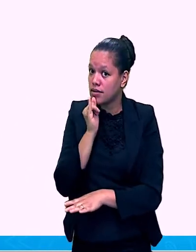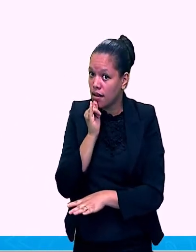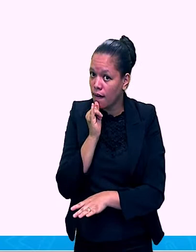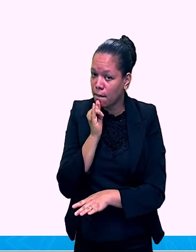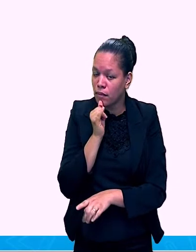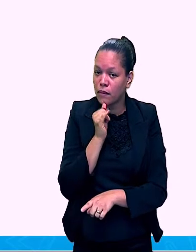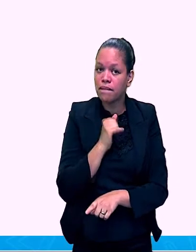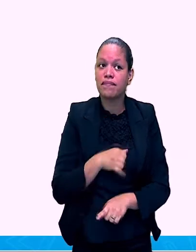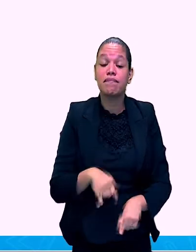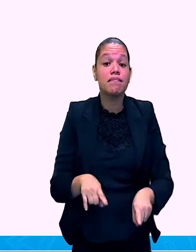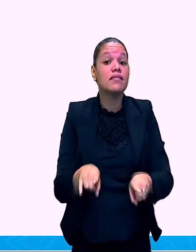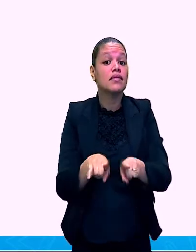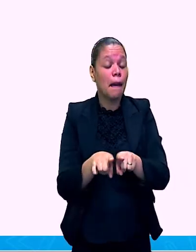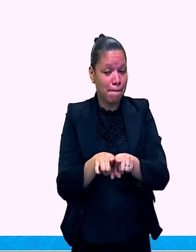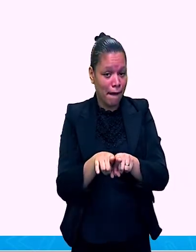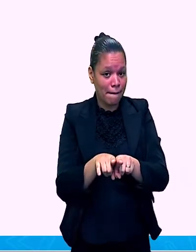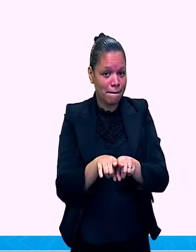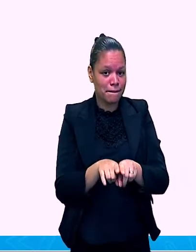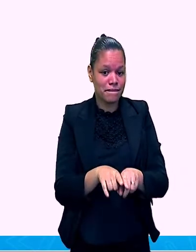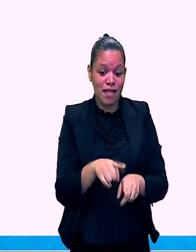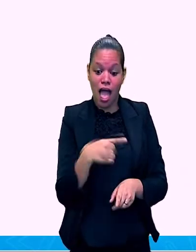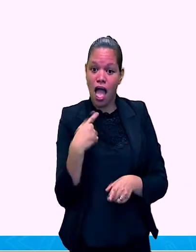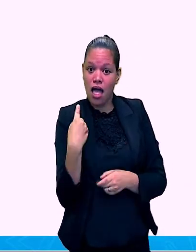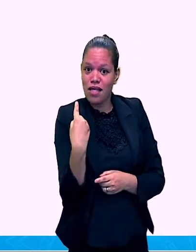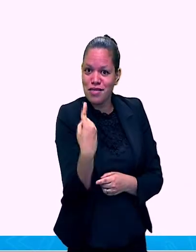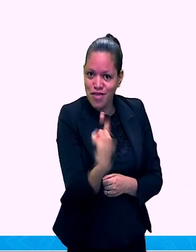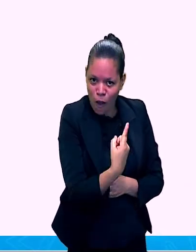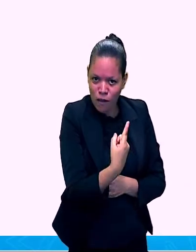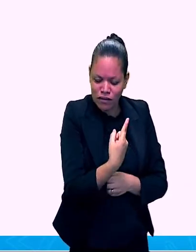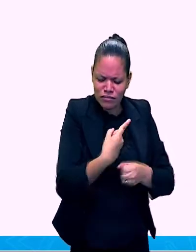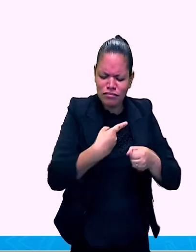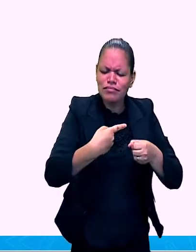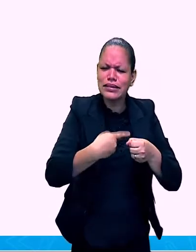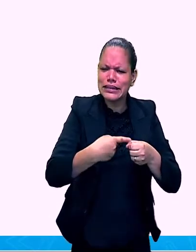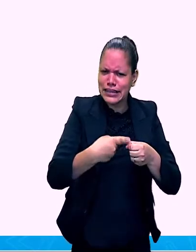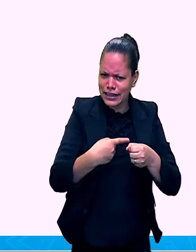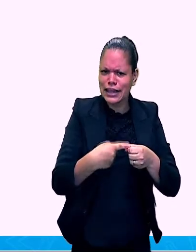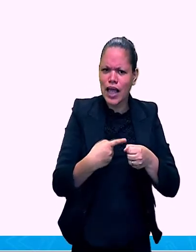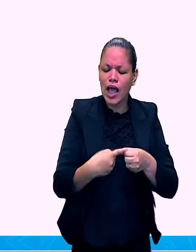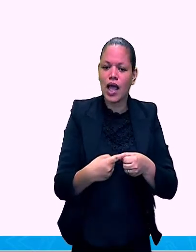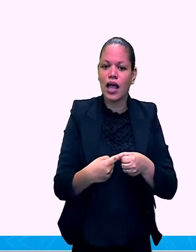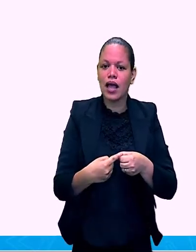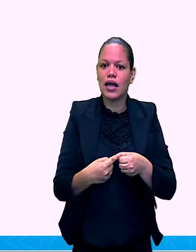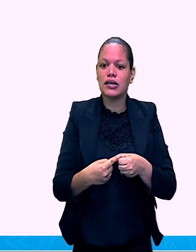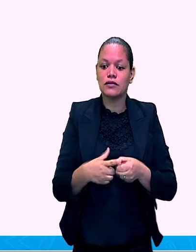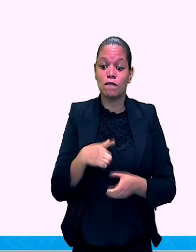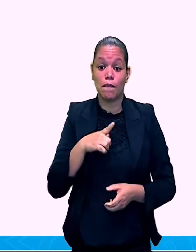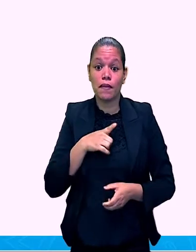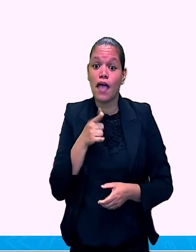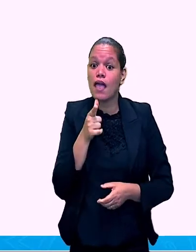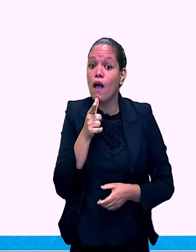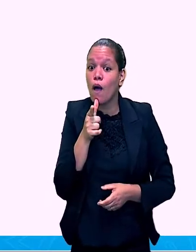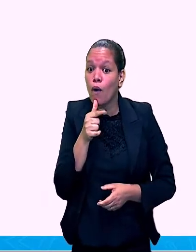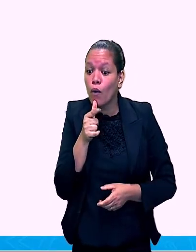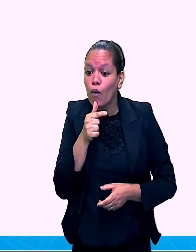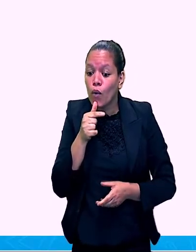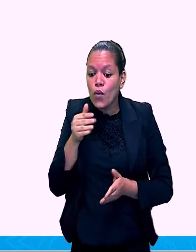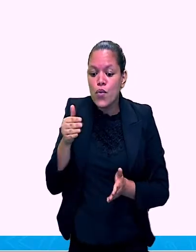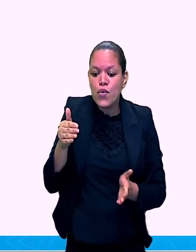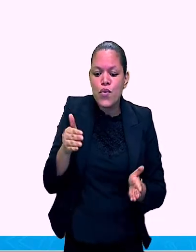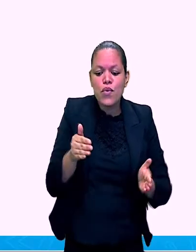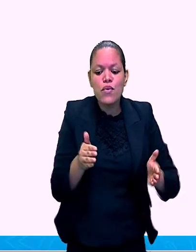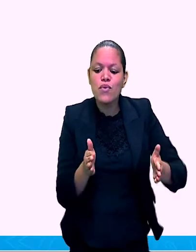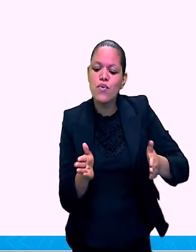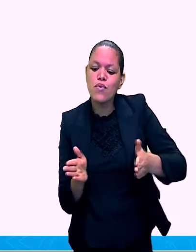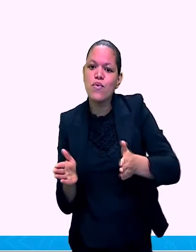afetada pelo nosso rio. É o quê? O rio ele delimita ali um território na nossa cidade, ele é de uso, da nossa